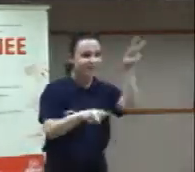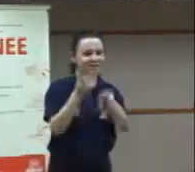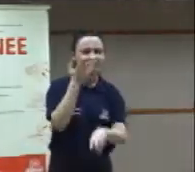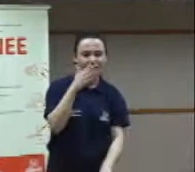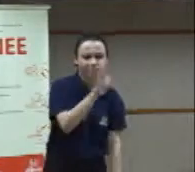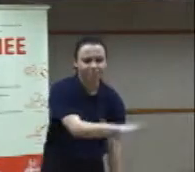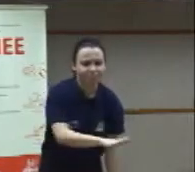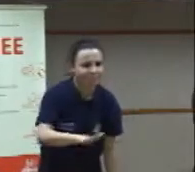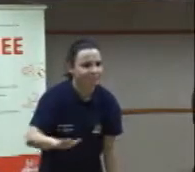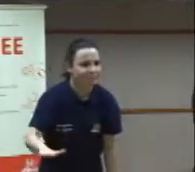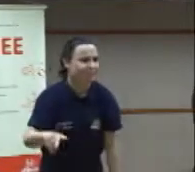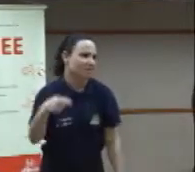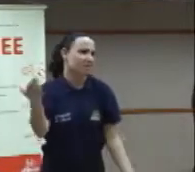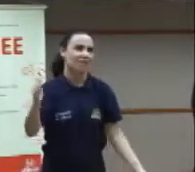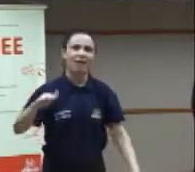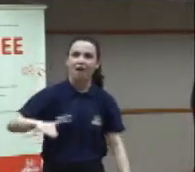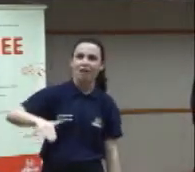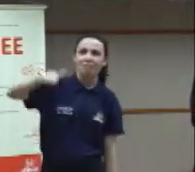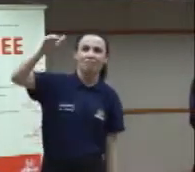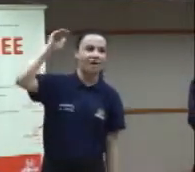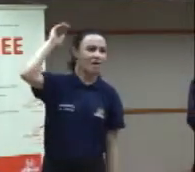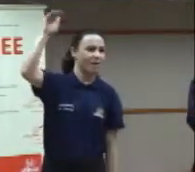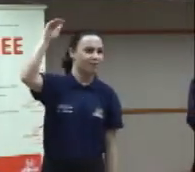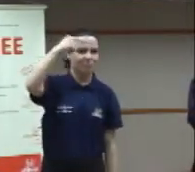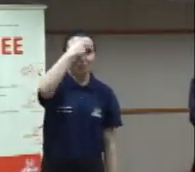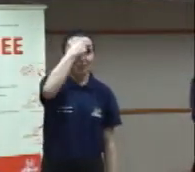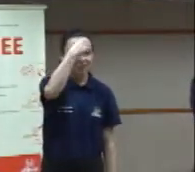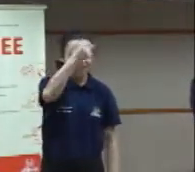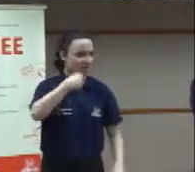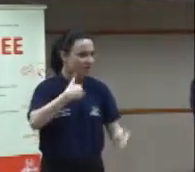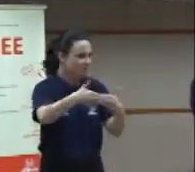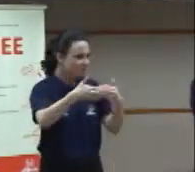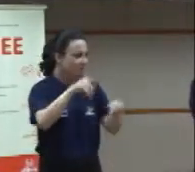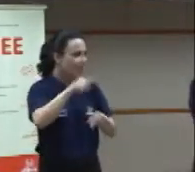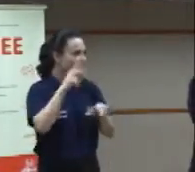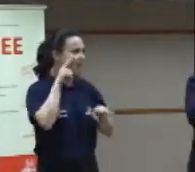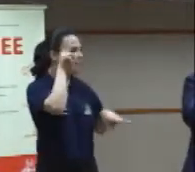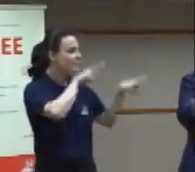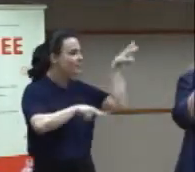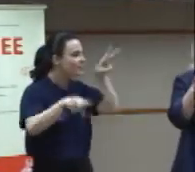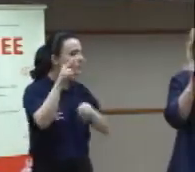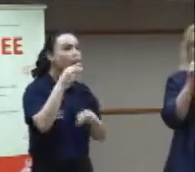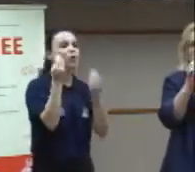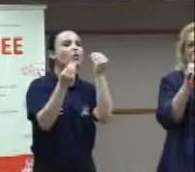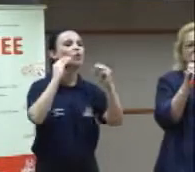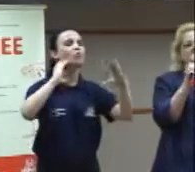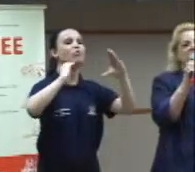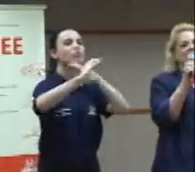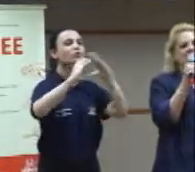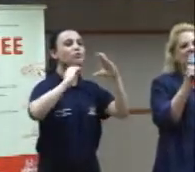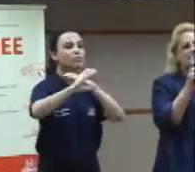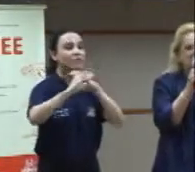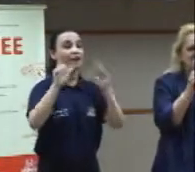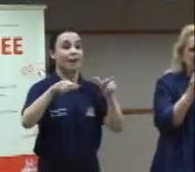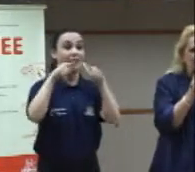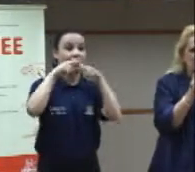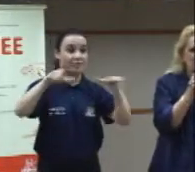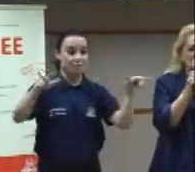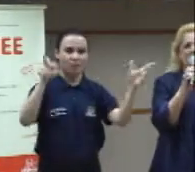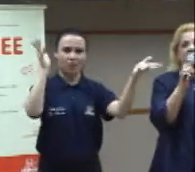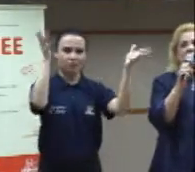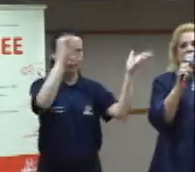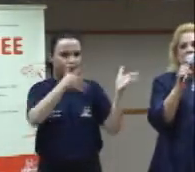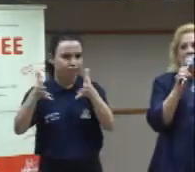surdas até os adultos nas universidades. E se comunica mediante uma linguagem